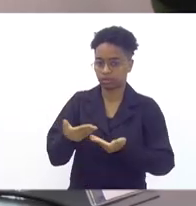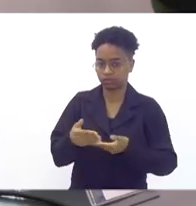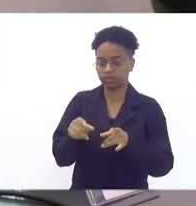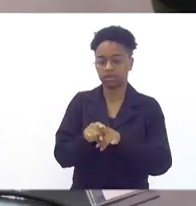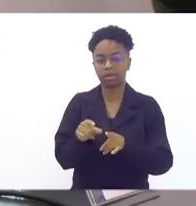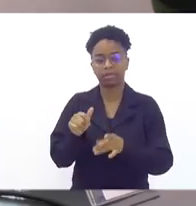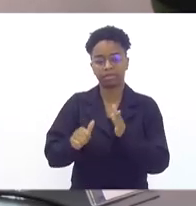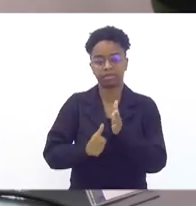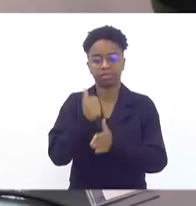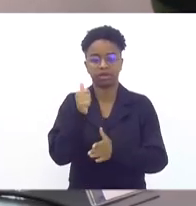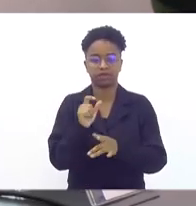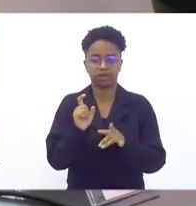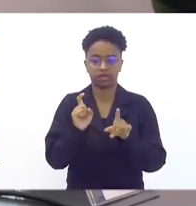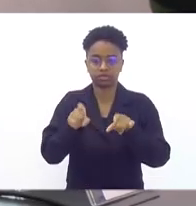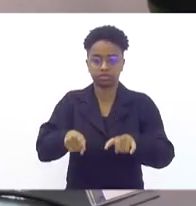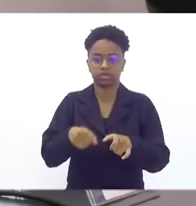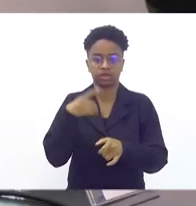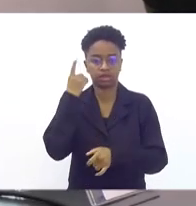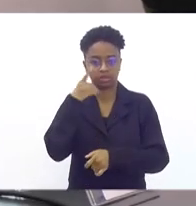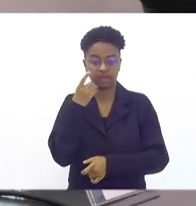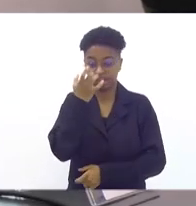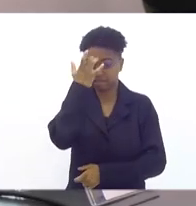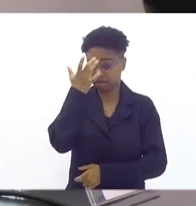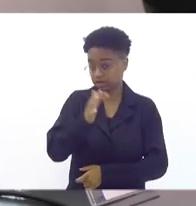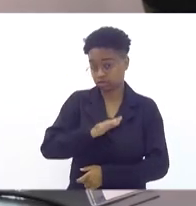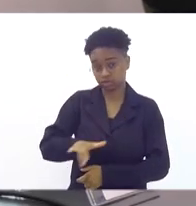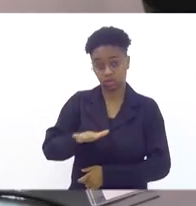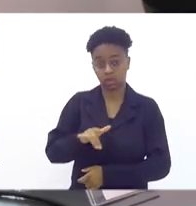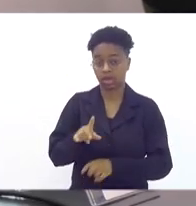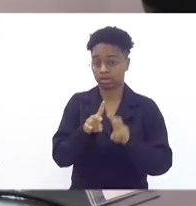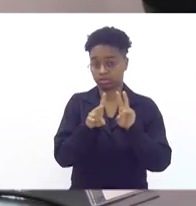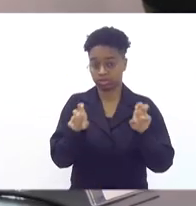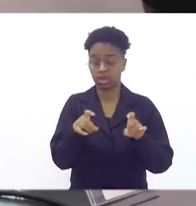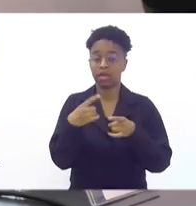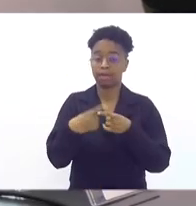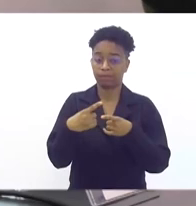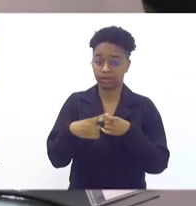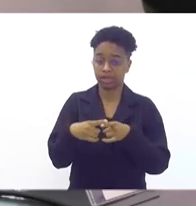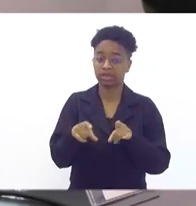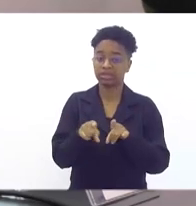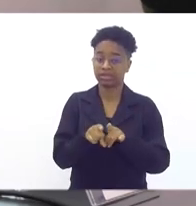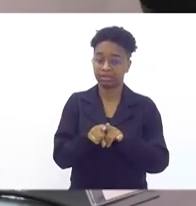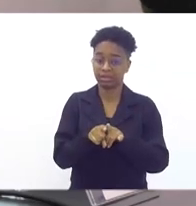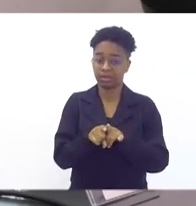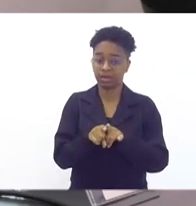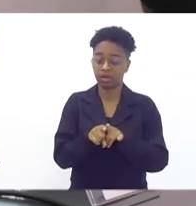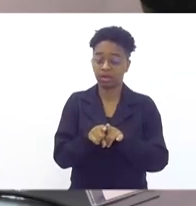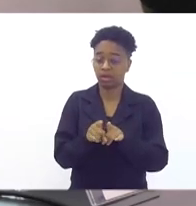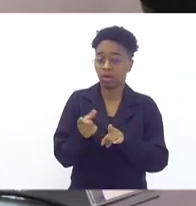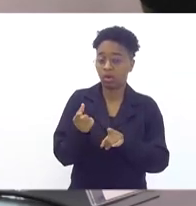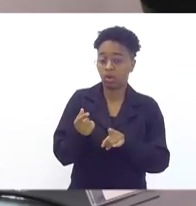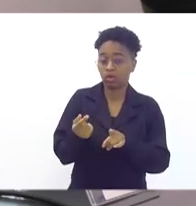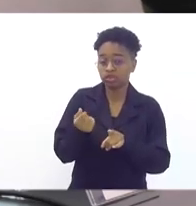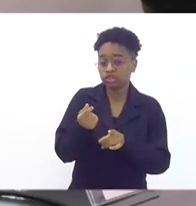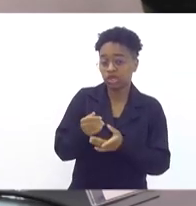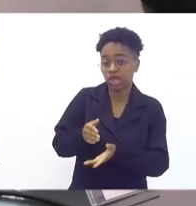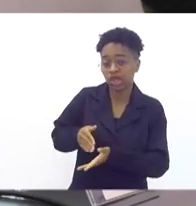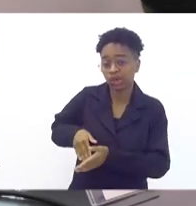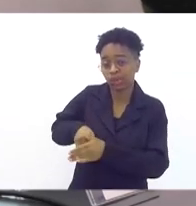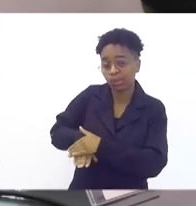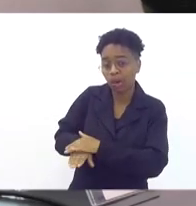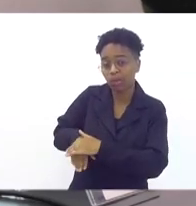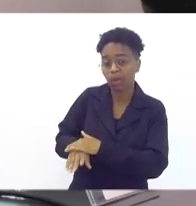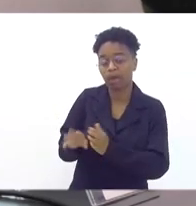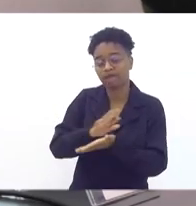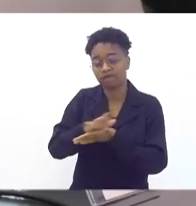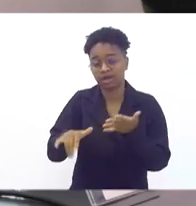de primeira mandato não é uma batalha fácil desordem Urbana vai mexer com bolso também de muita gente então a gente já sabe que a gente